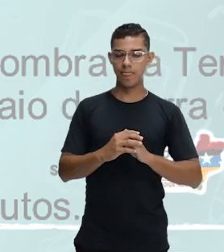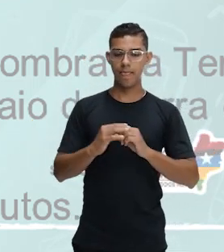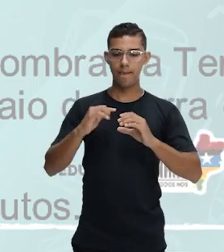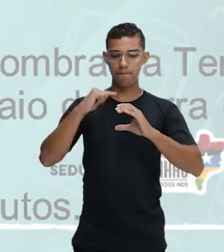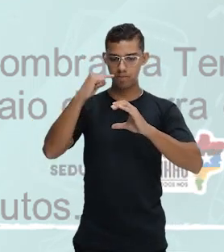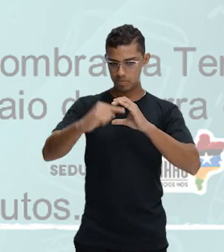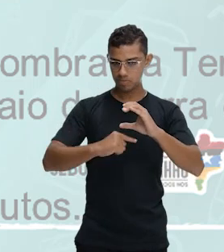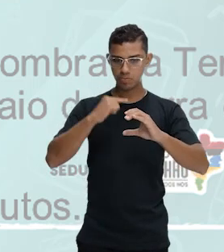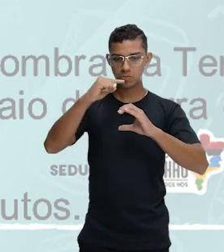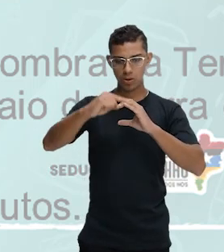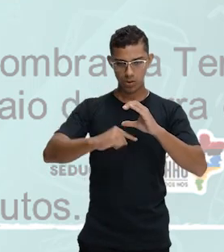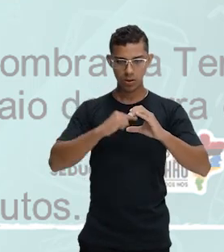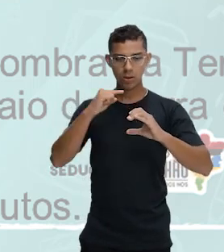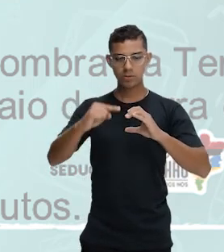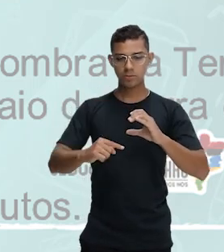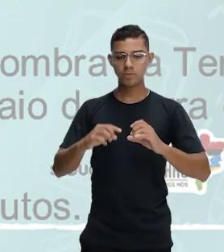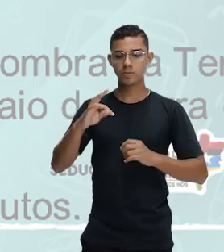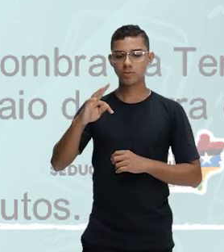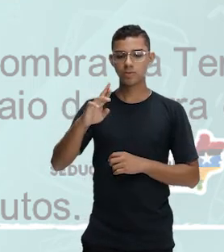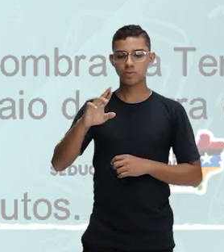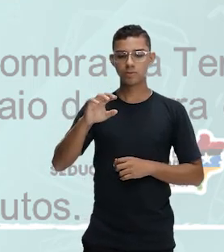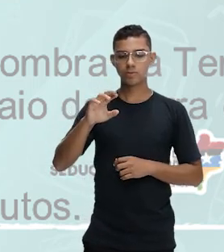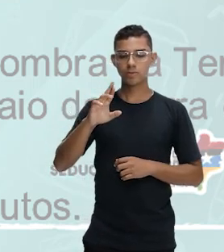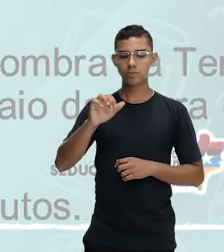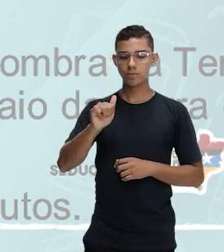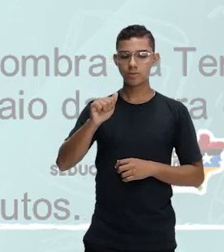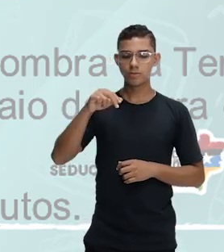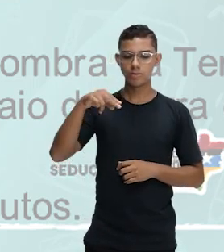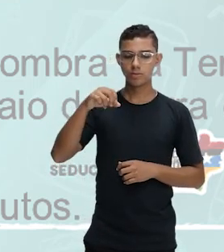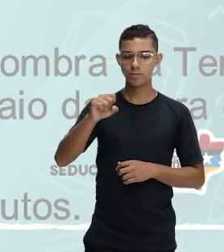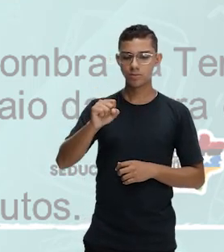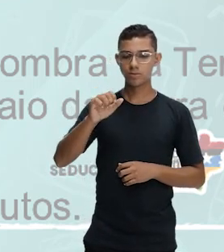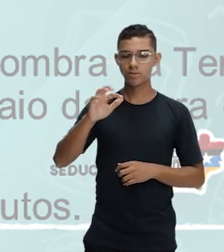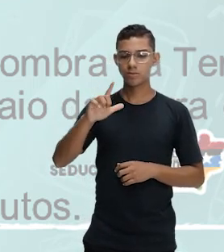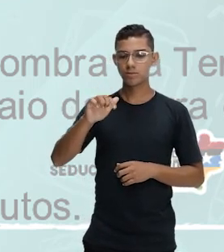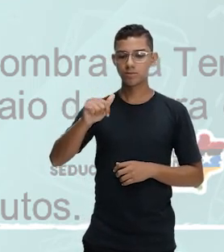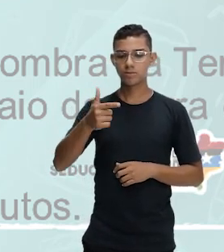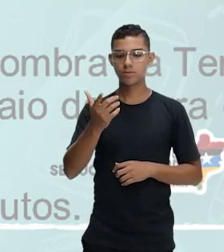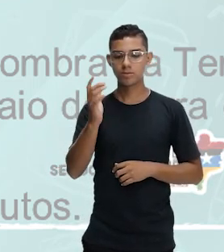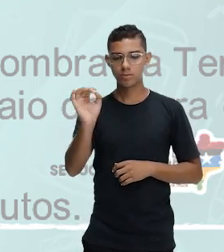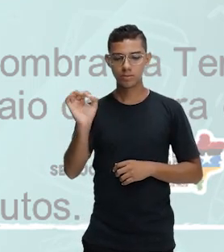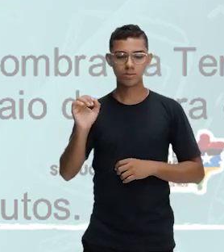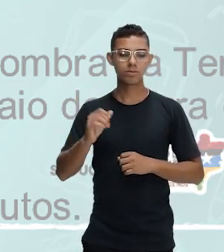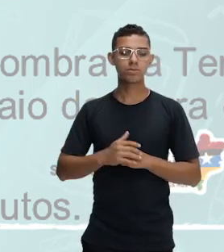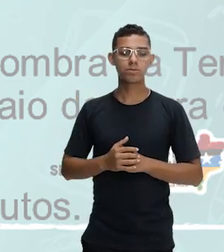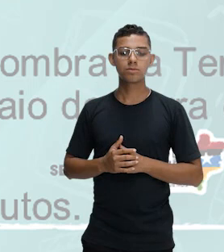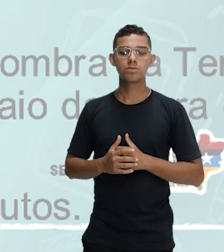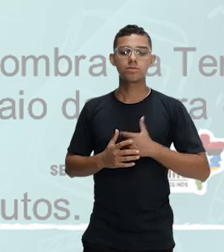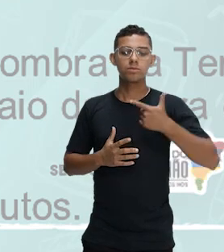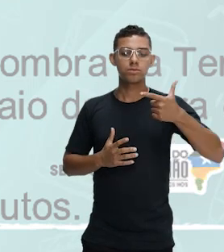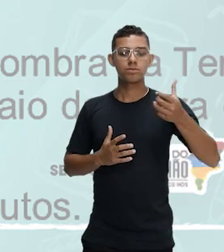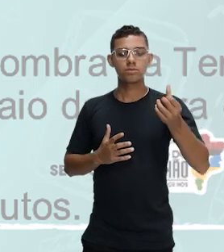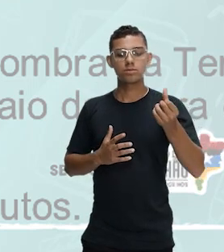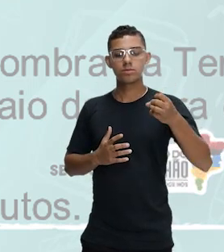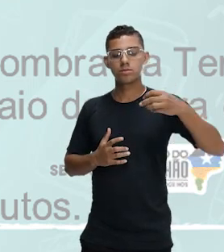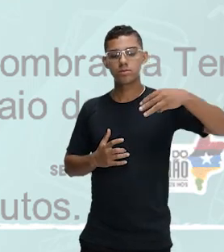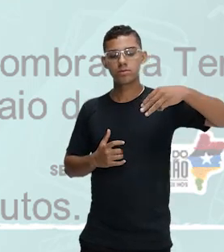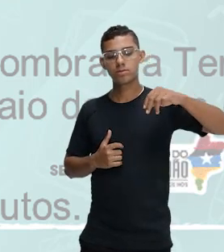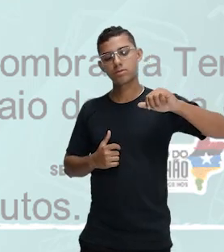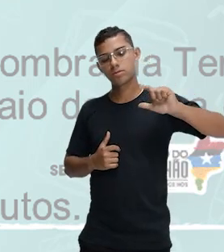rotação, de translação e também tem a precessão. A precessão ela é muito mais lenta, ó, é 26 mil anos para completar um ciclo da